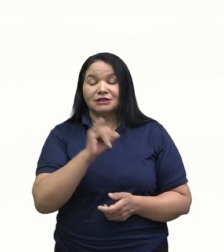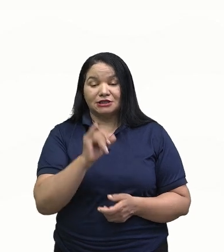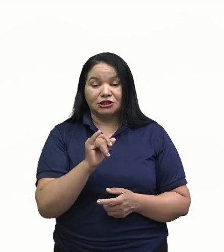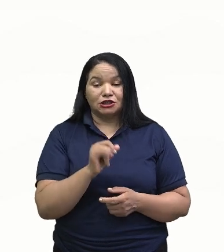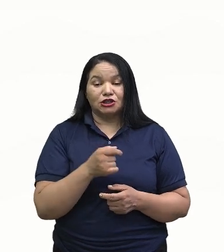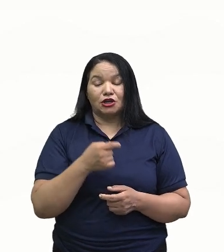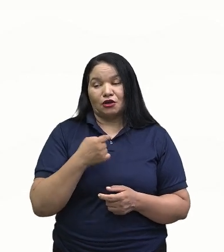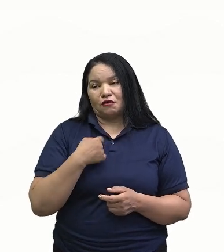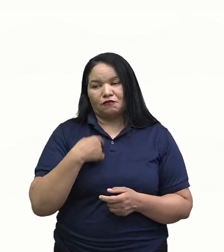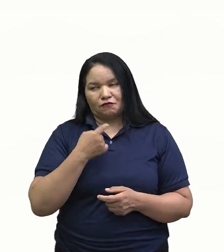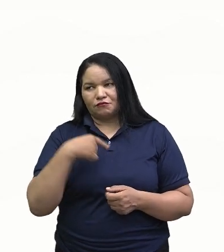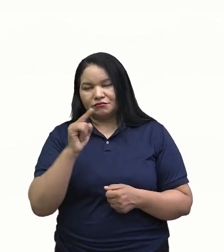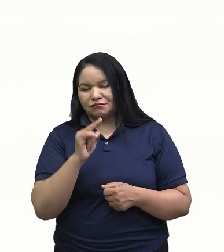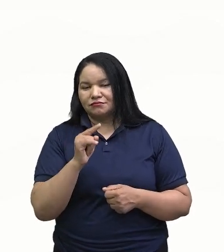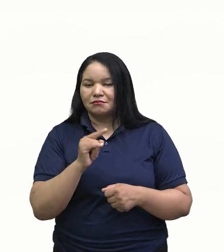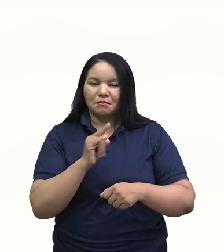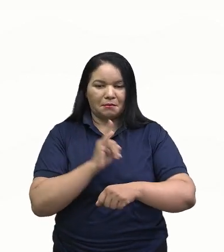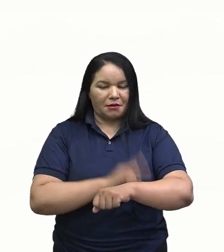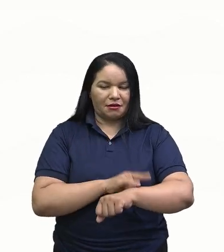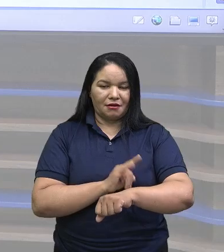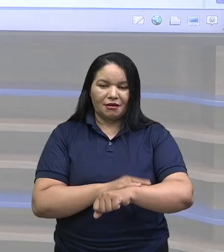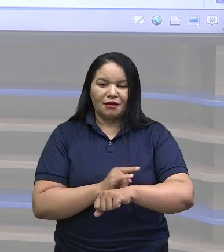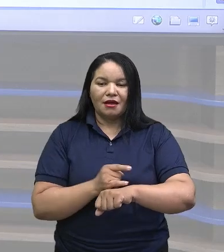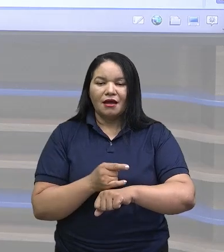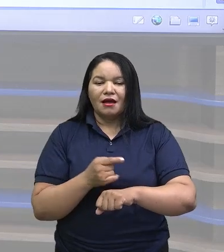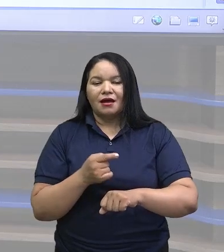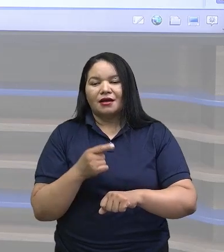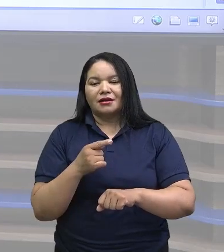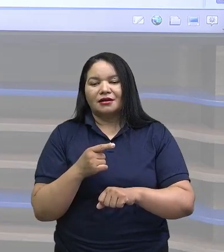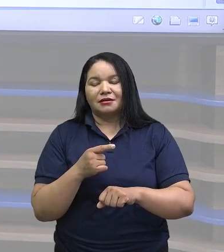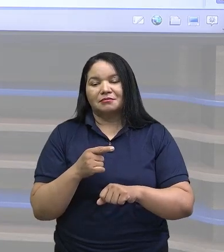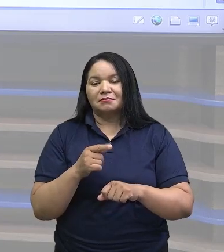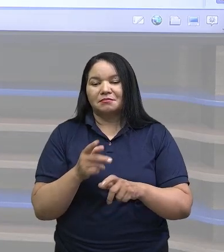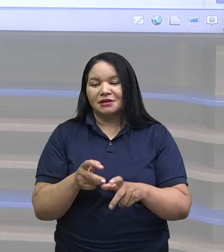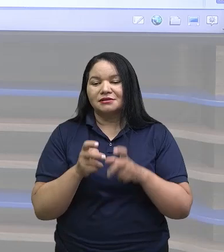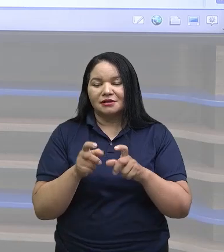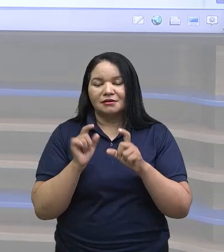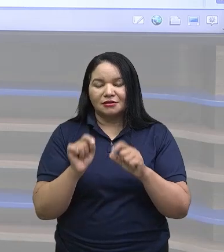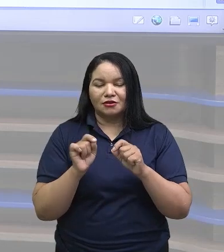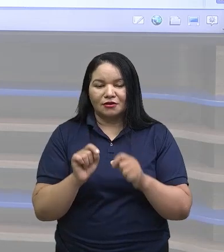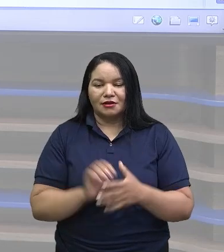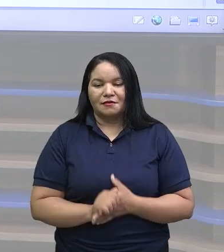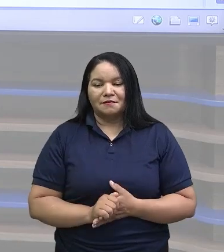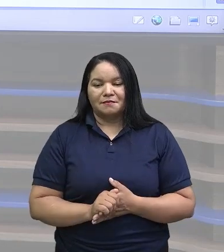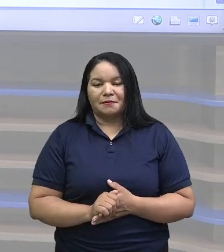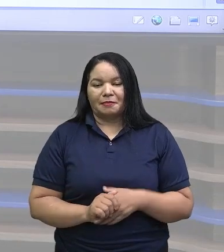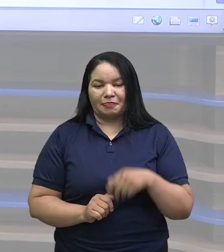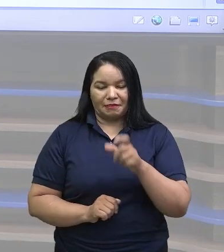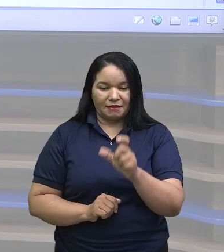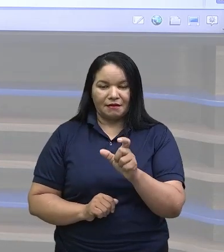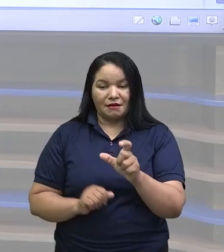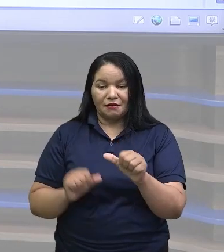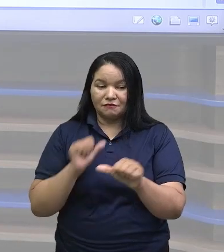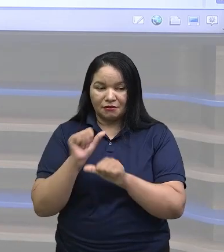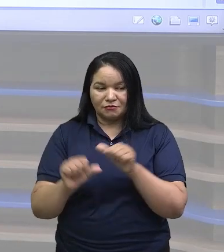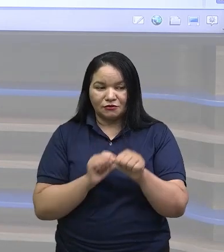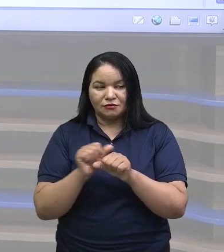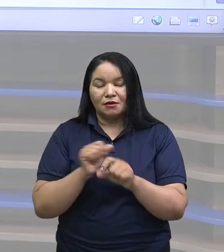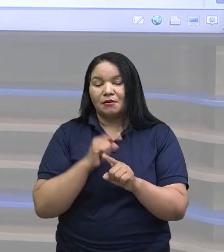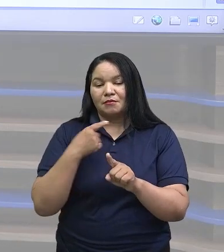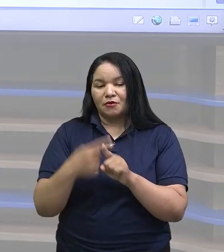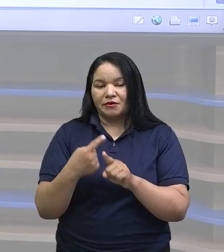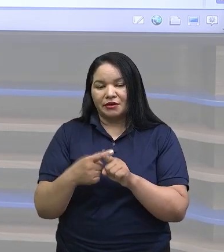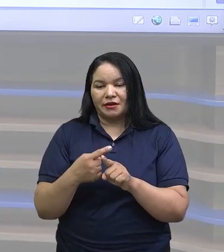ao banheiro, por exemplo, né? A gente observa que vai mudar a palavra. Por